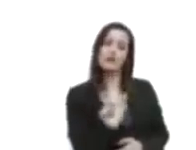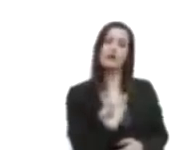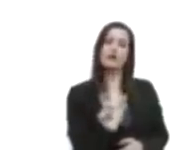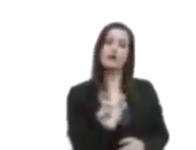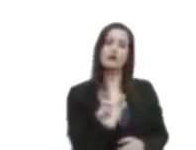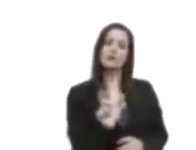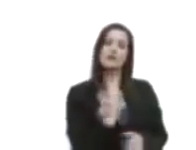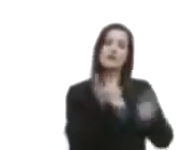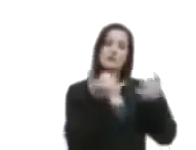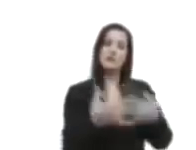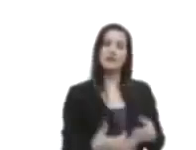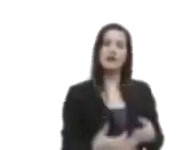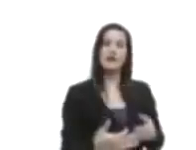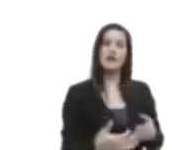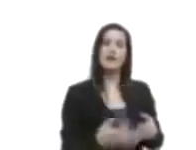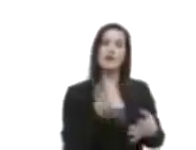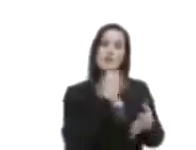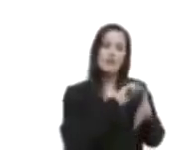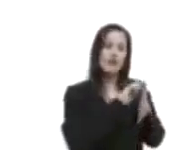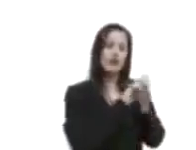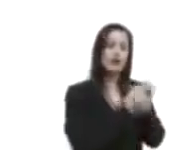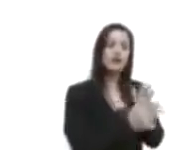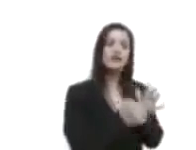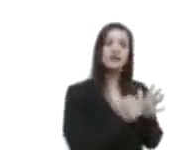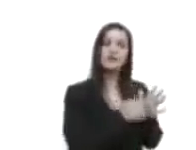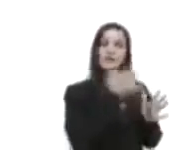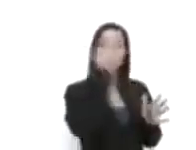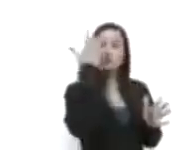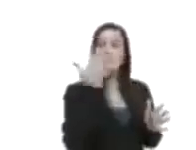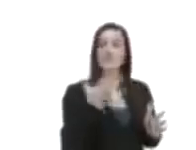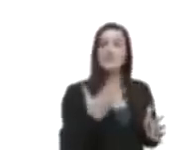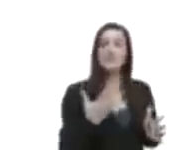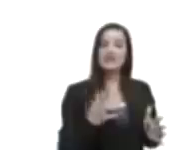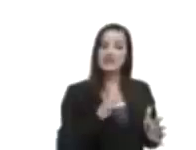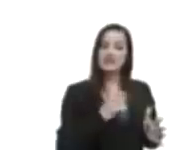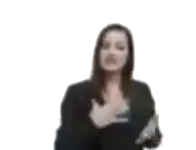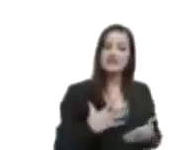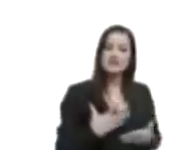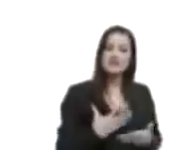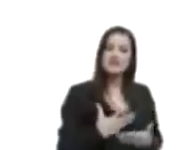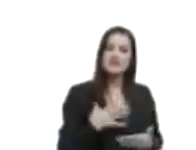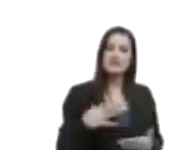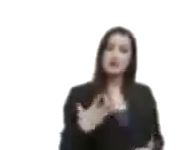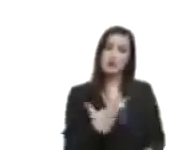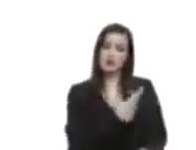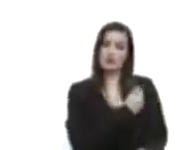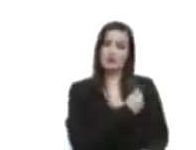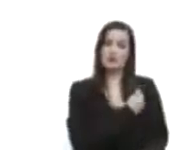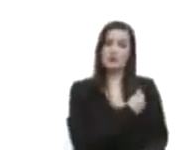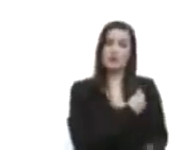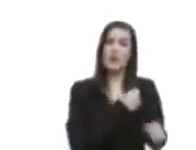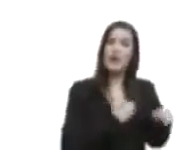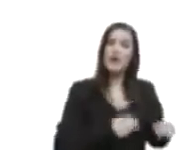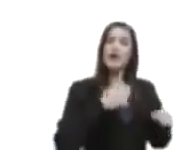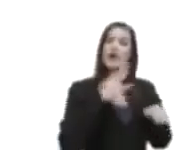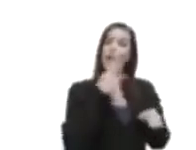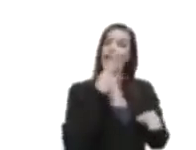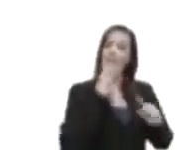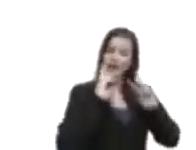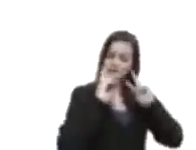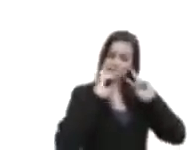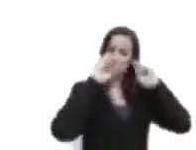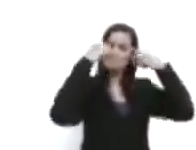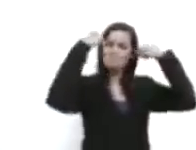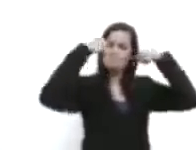características do salvo é que ele sabe a miséria espiritual que ele se encontra, e que a parte da graça de